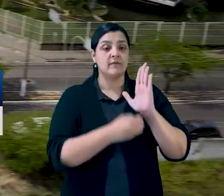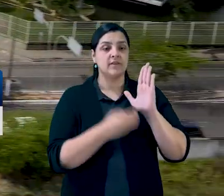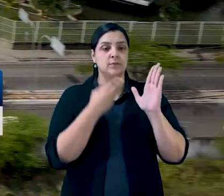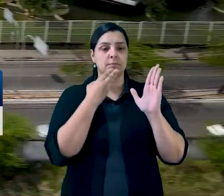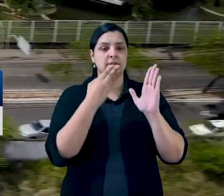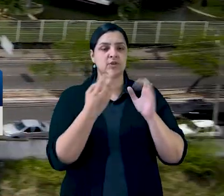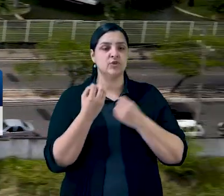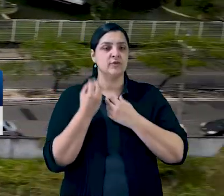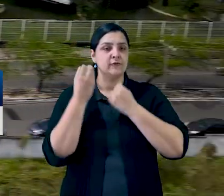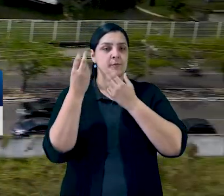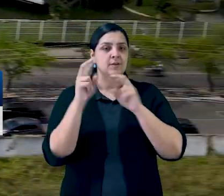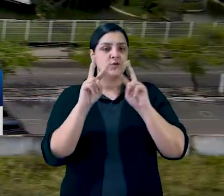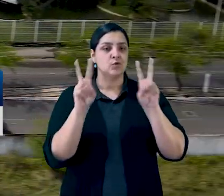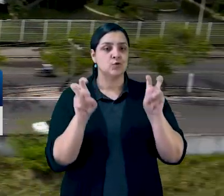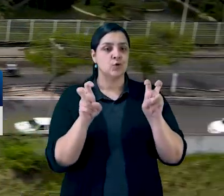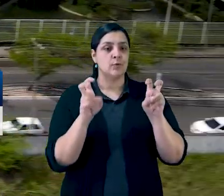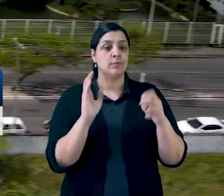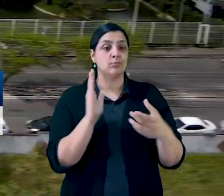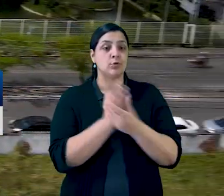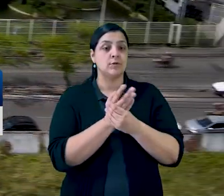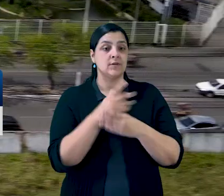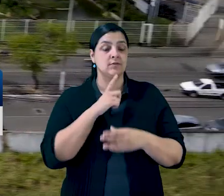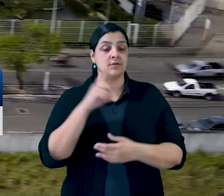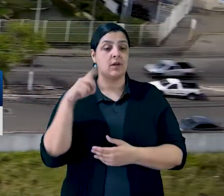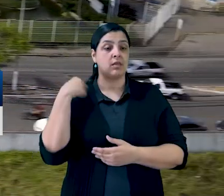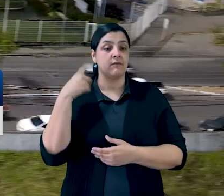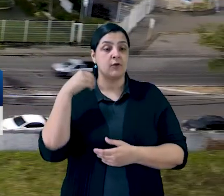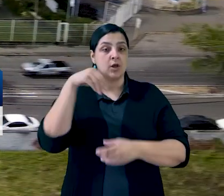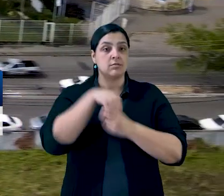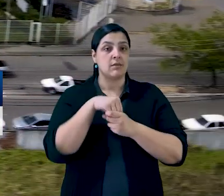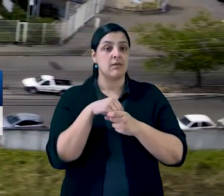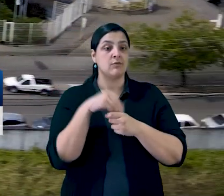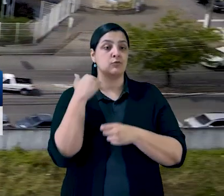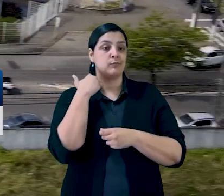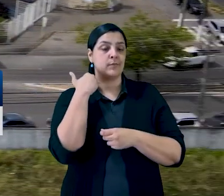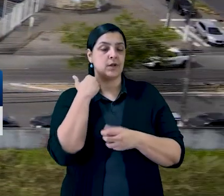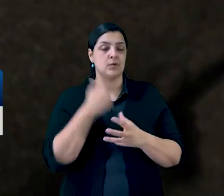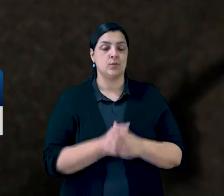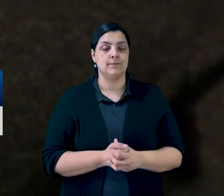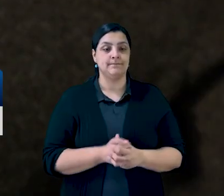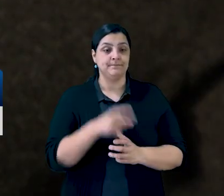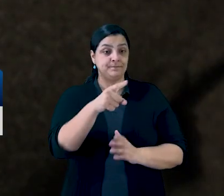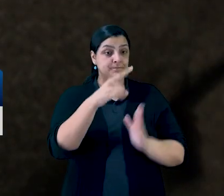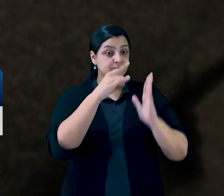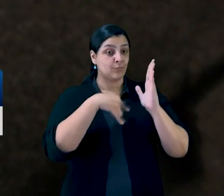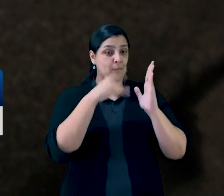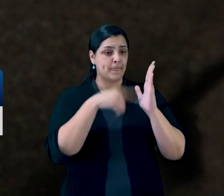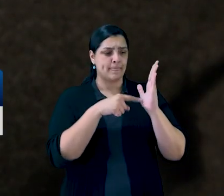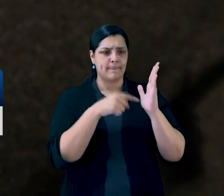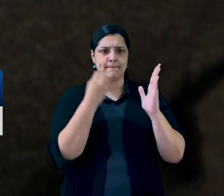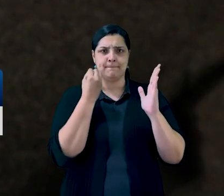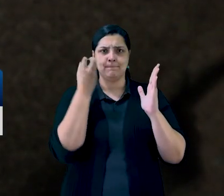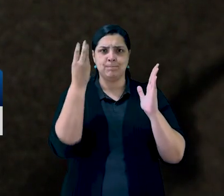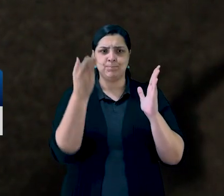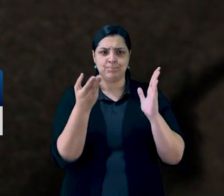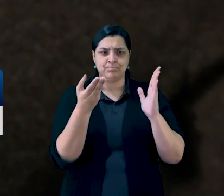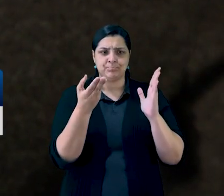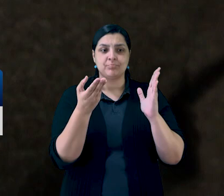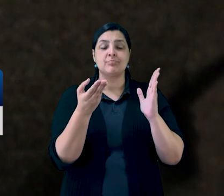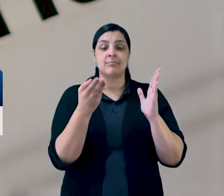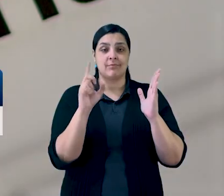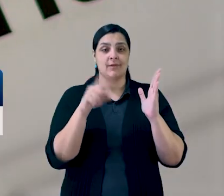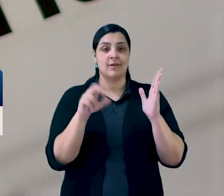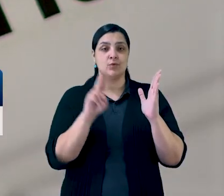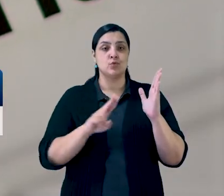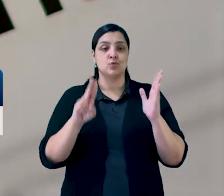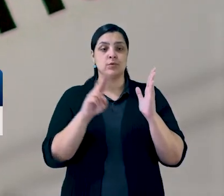ofício com pedido de informações sobre as ações que envolvessem advogados do banco. De acordo com o documento, as informações